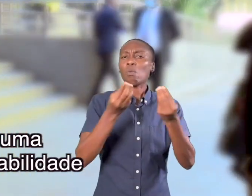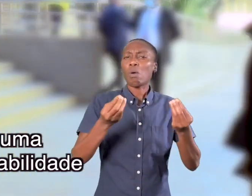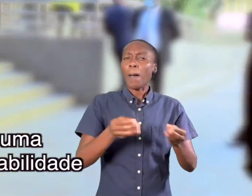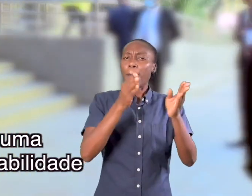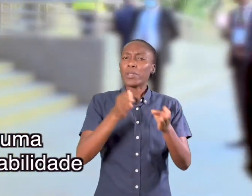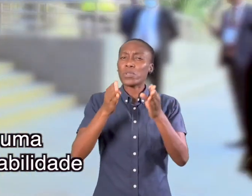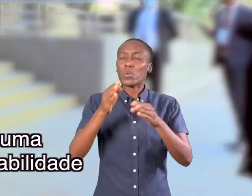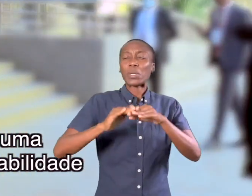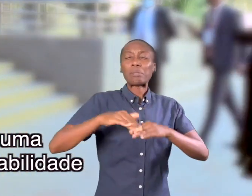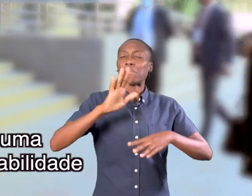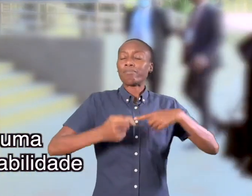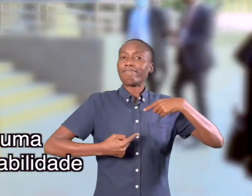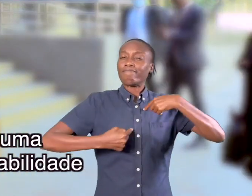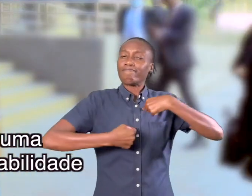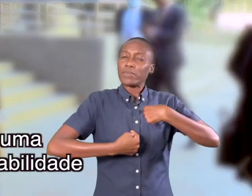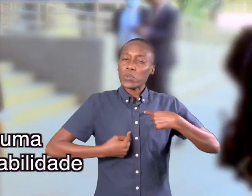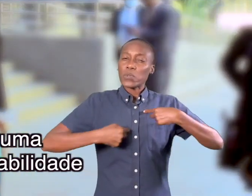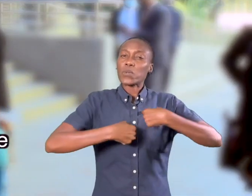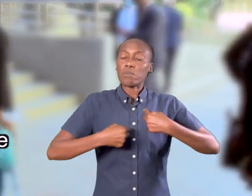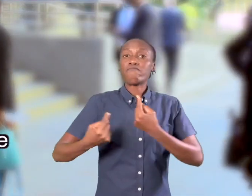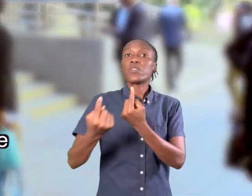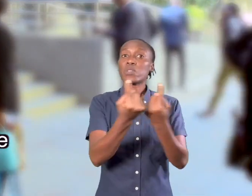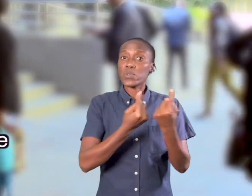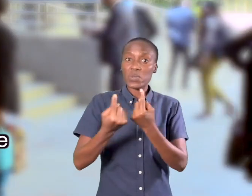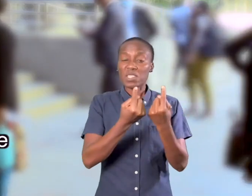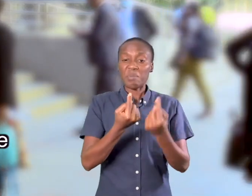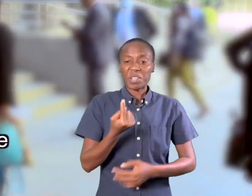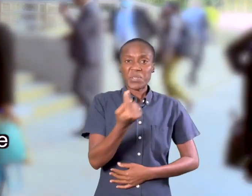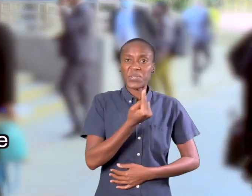pessoa que vive em situação de vulnerabilidade,